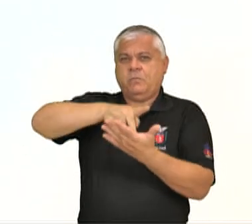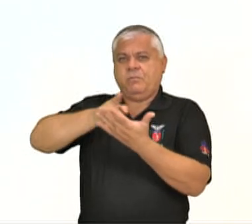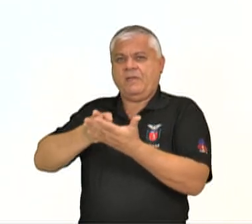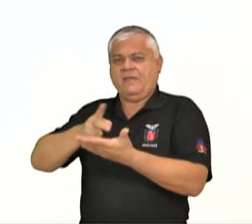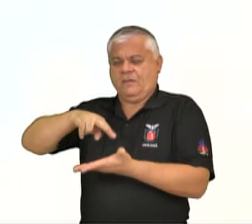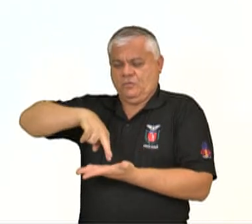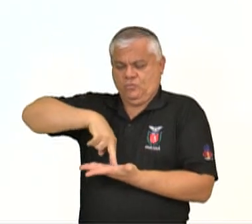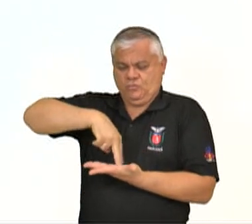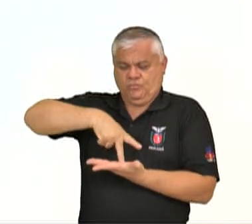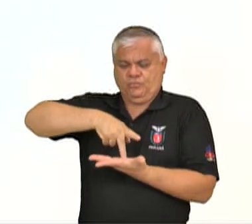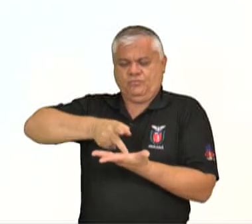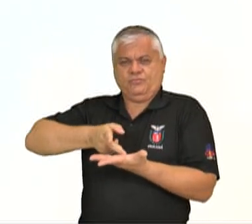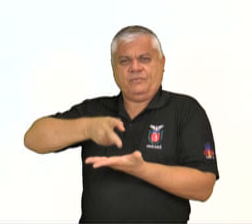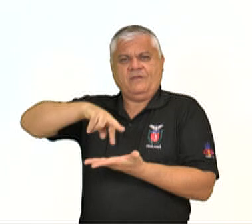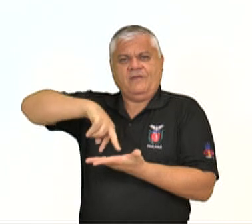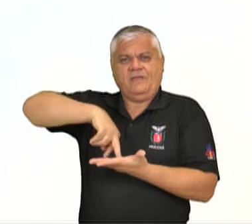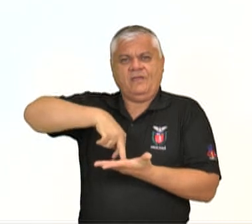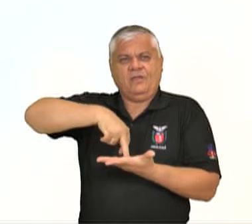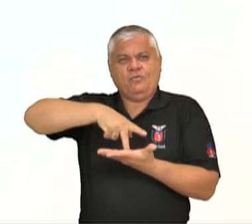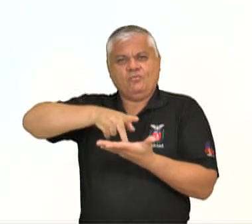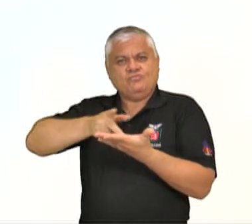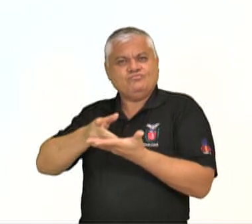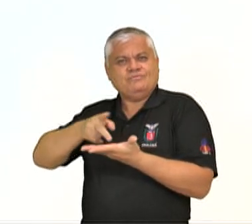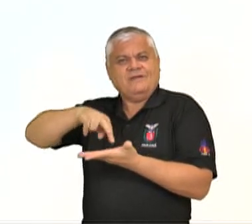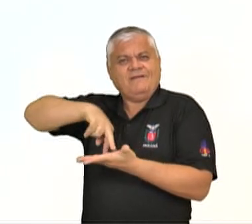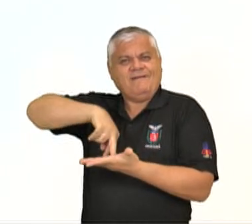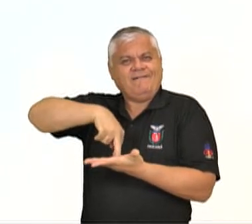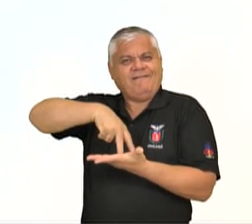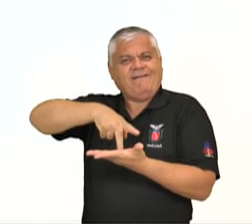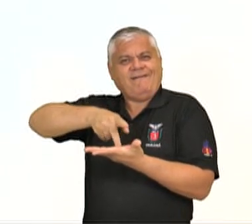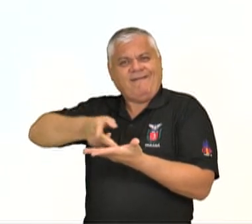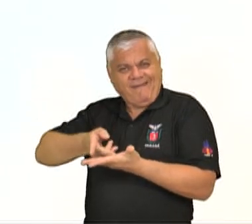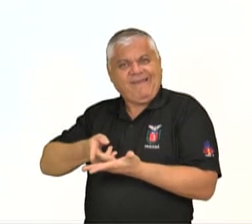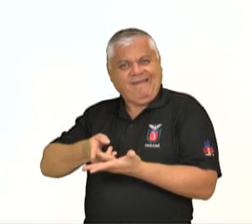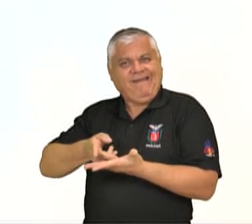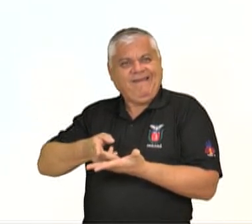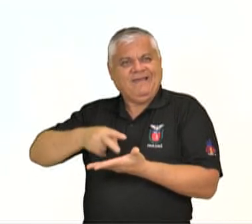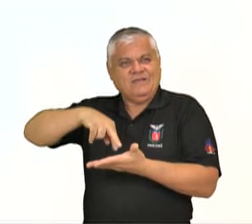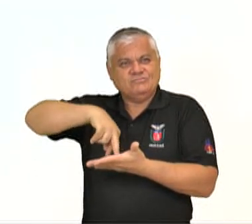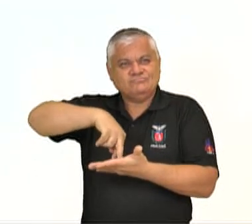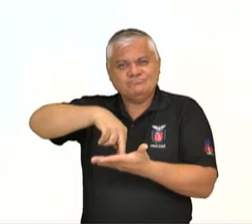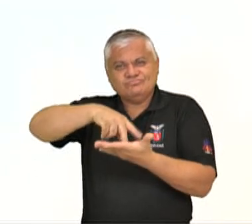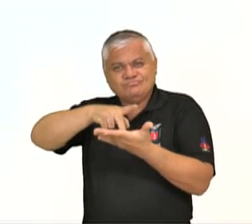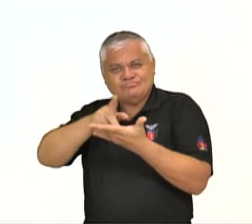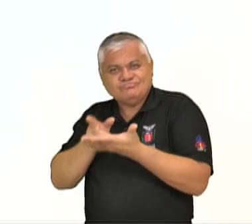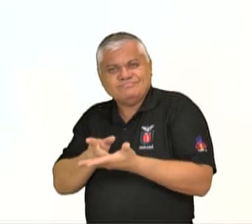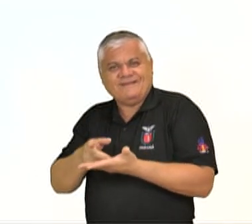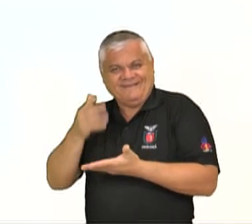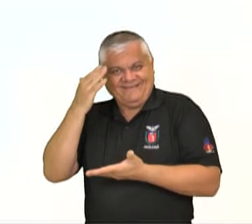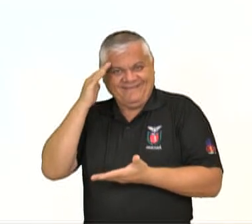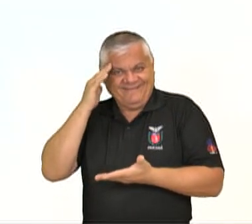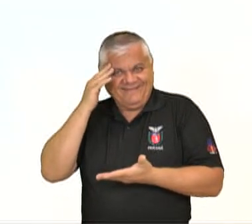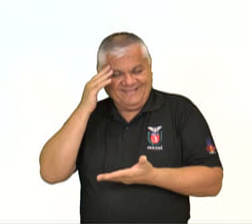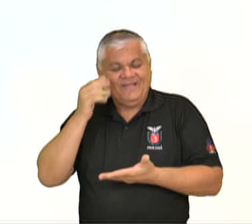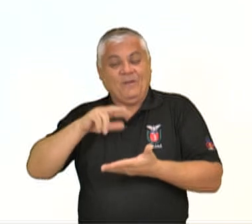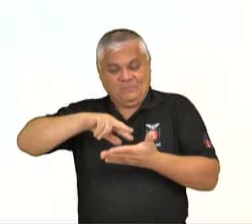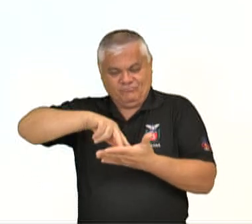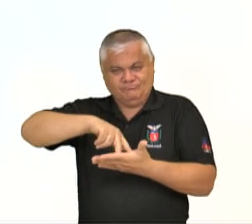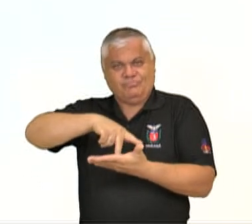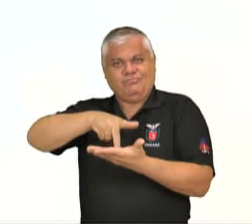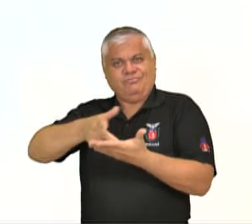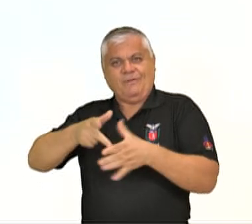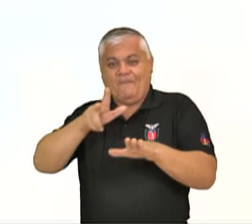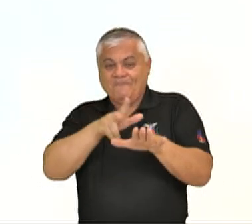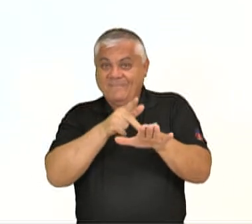de um giro do corpo e com o pé que está lá atrás na ginga, o pé que está